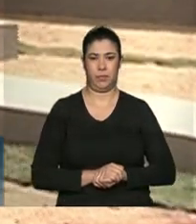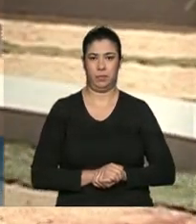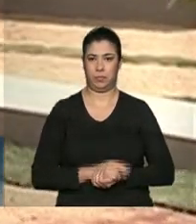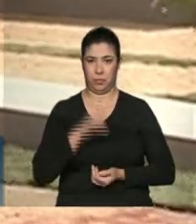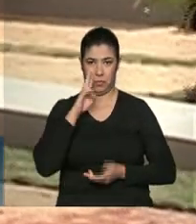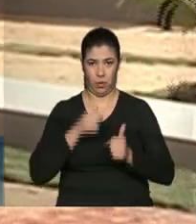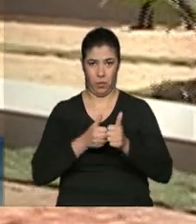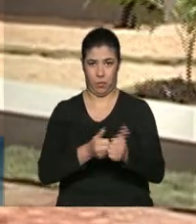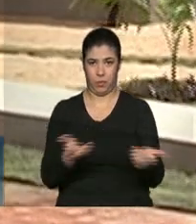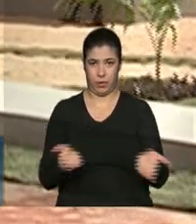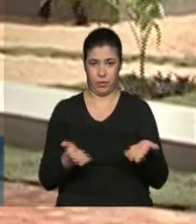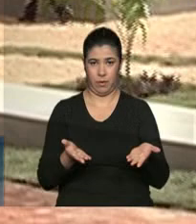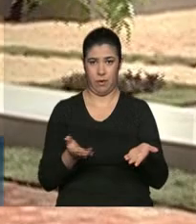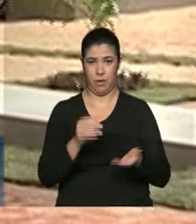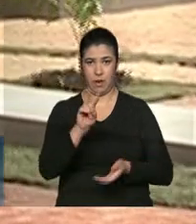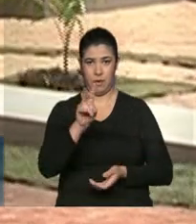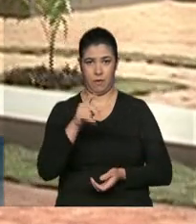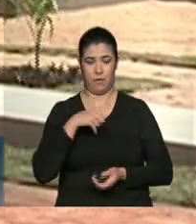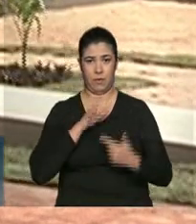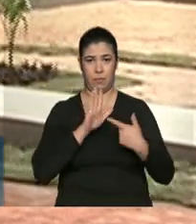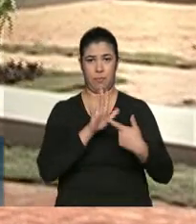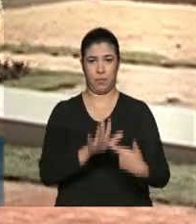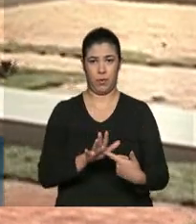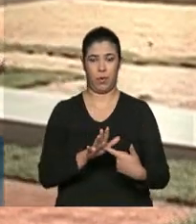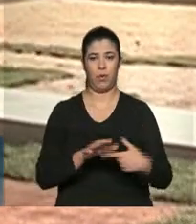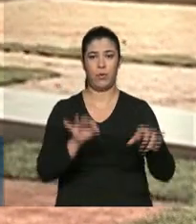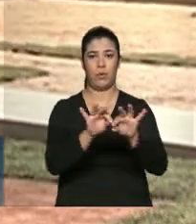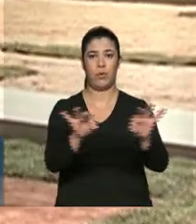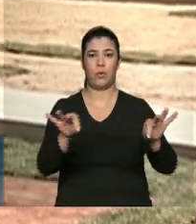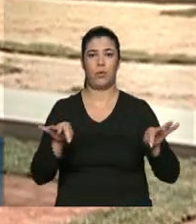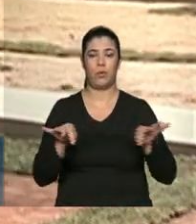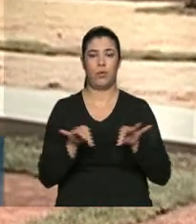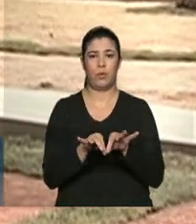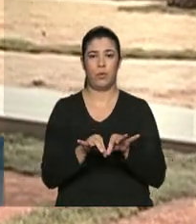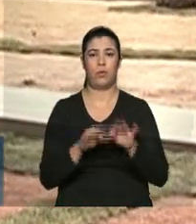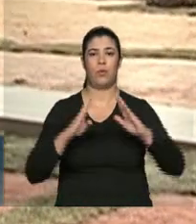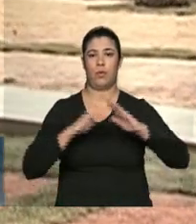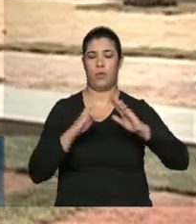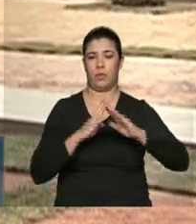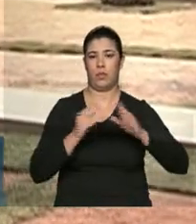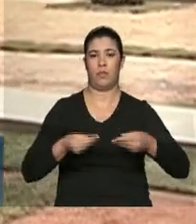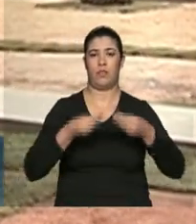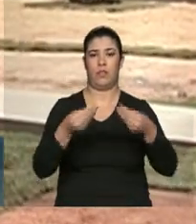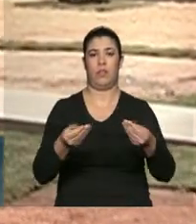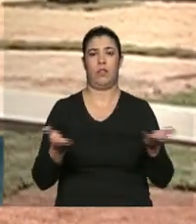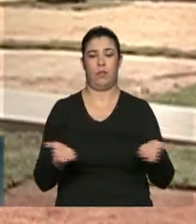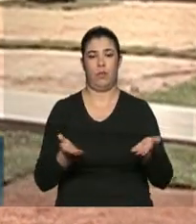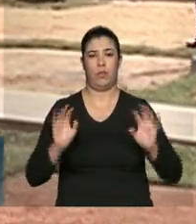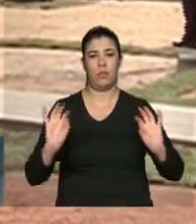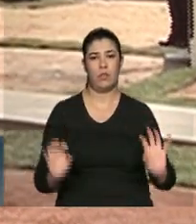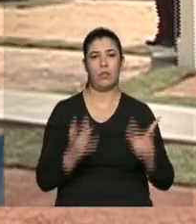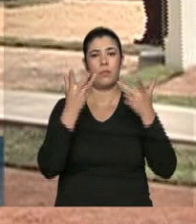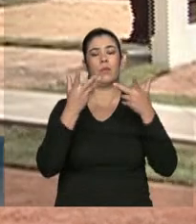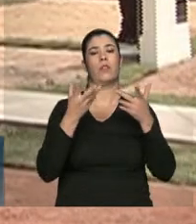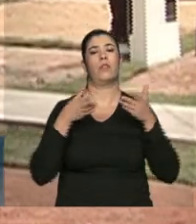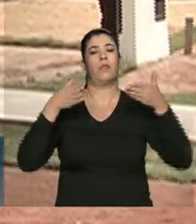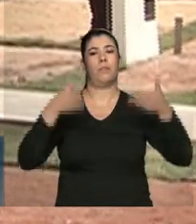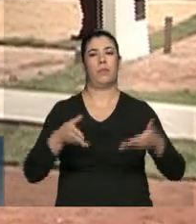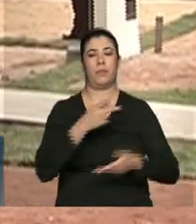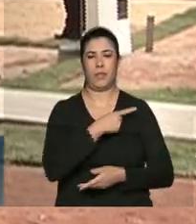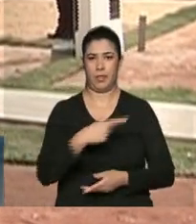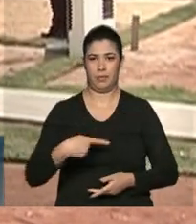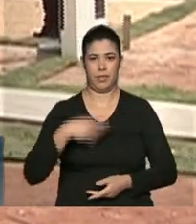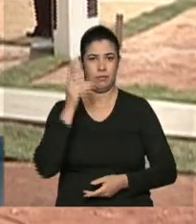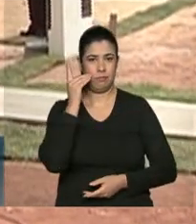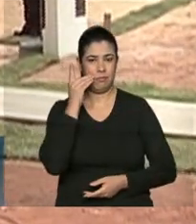Você acompanha ao vivo as imagens de um dos condomínios que serão entregues hoje em cerimônia com a participação da